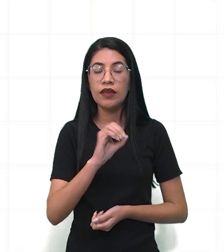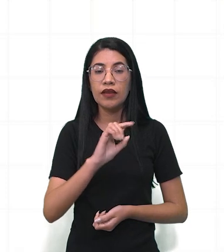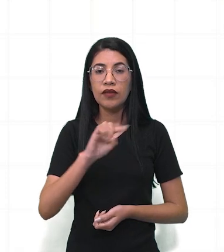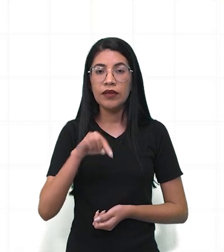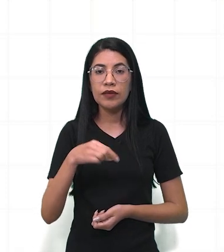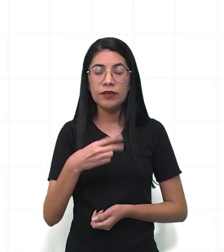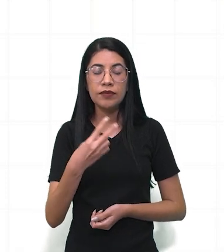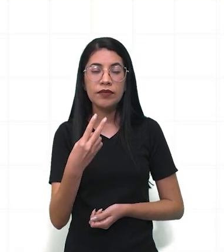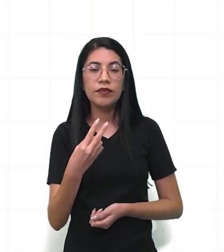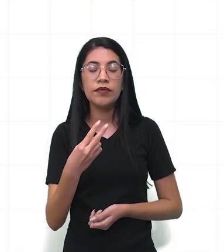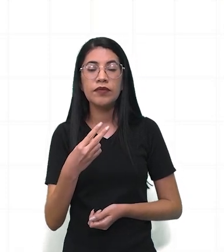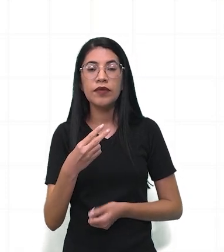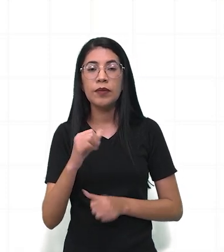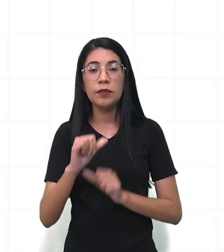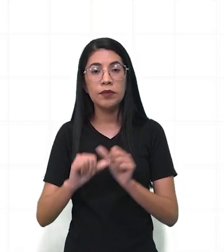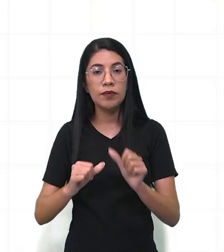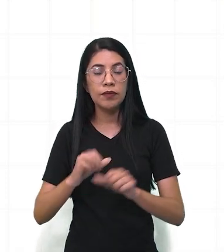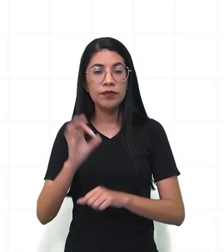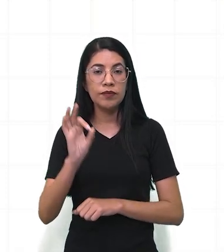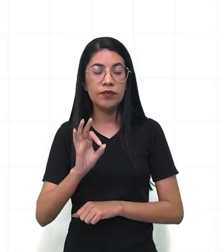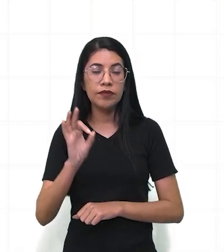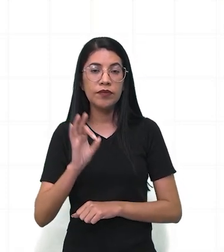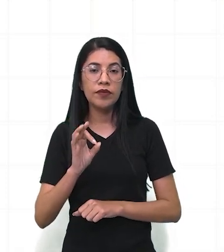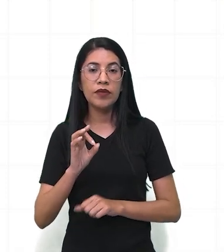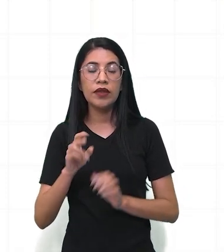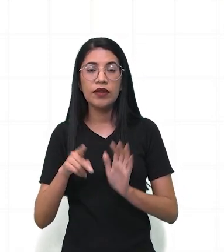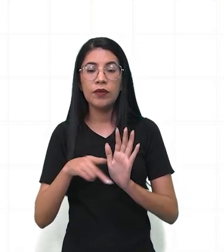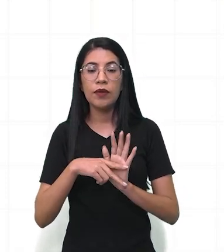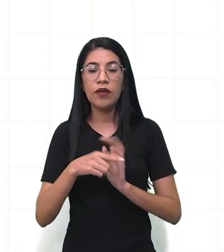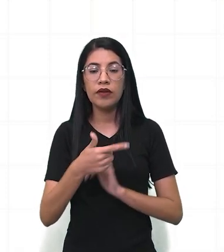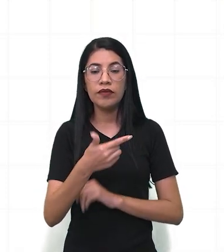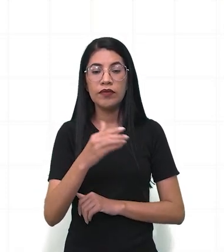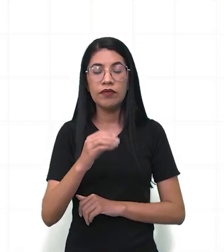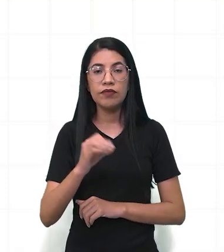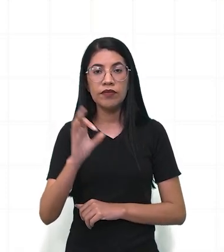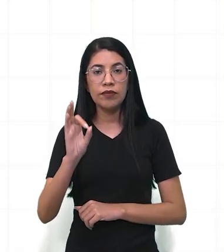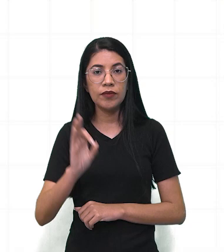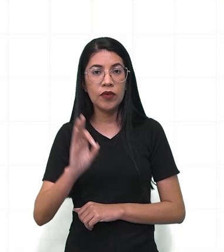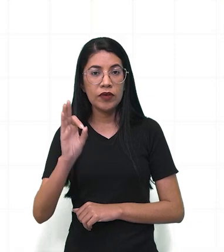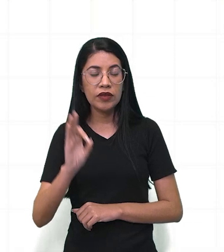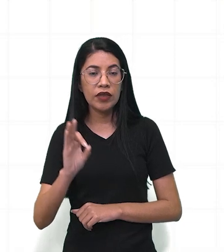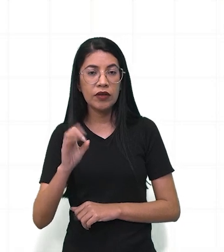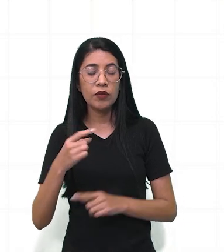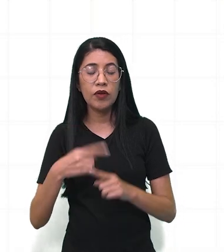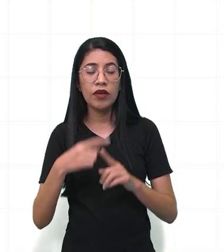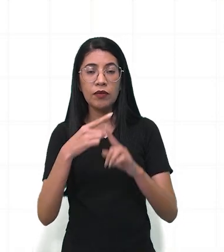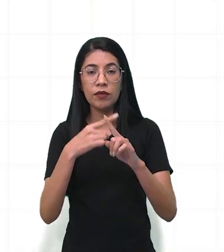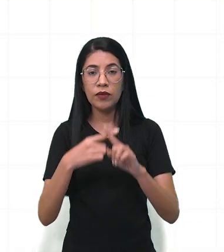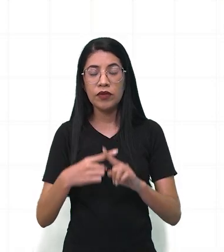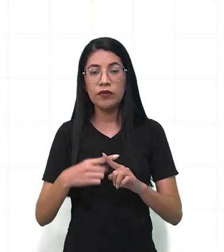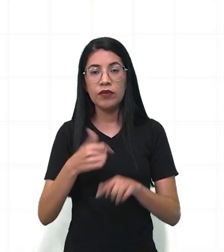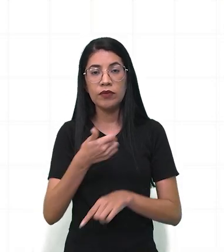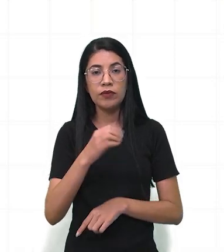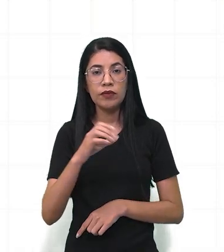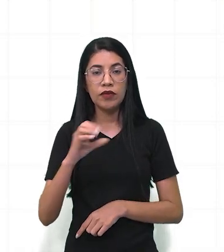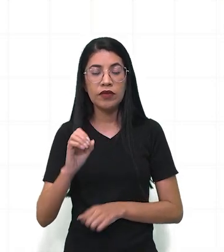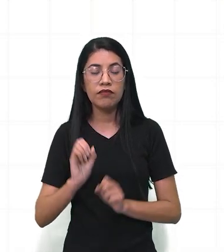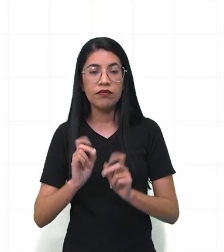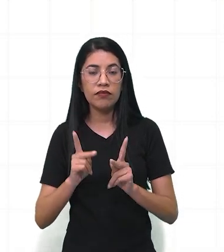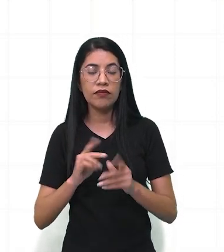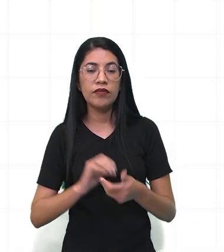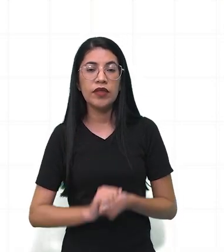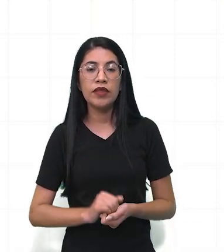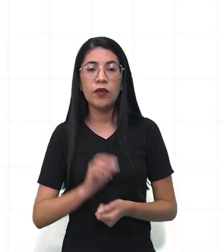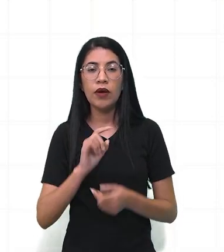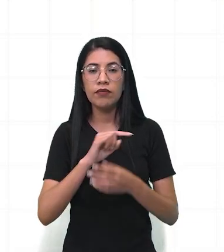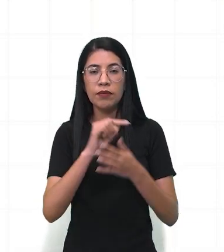porcentagem, corresponde a 20%, porque a gente multiplica por 100, certo? Então, respondemos aí a letra